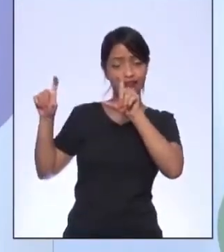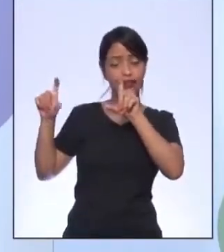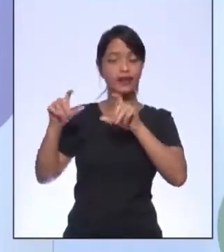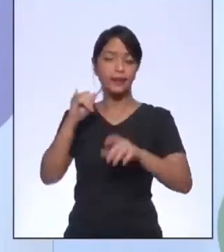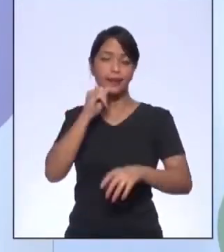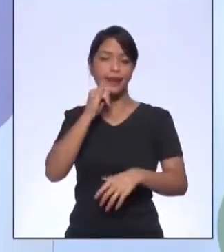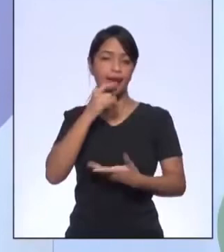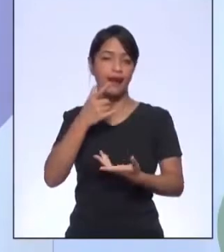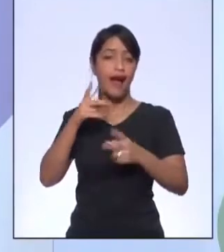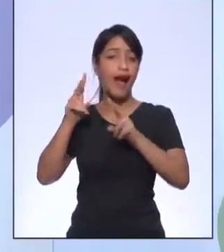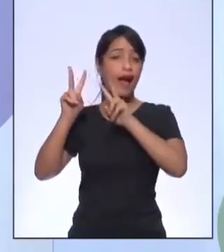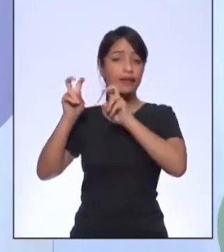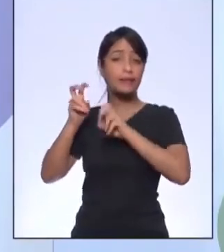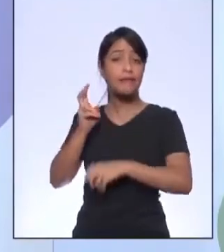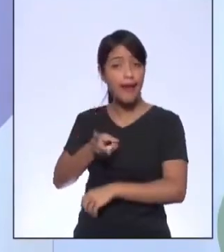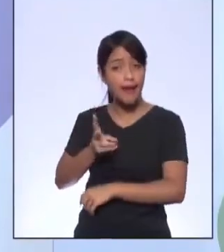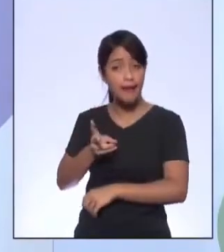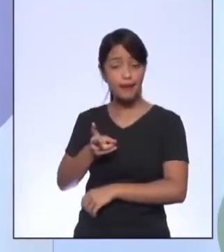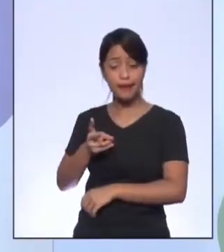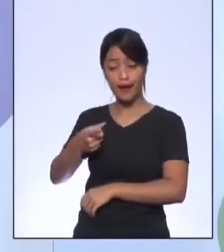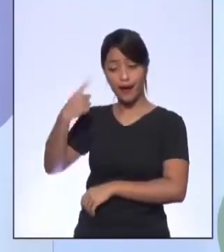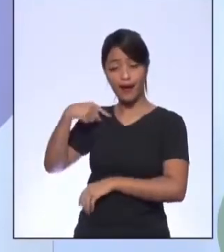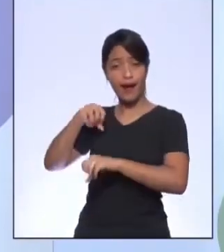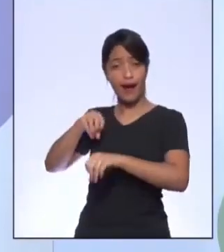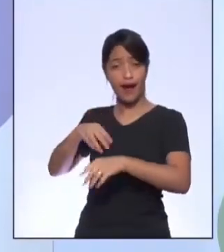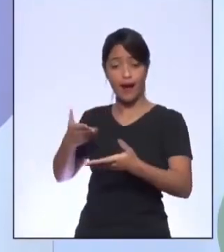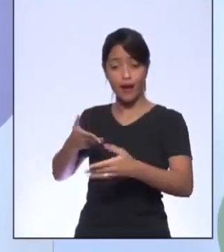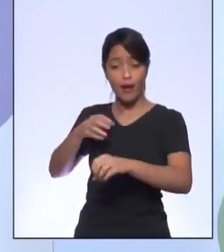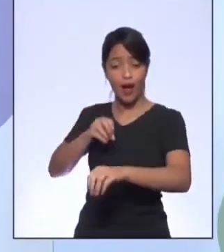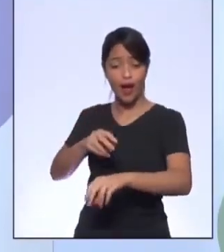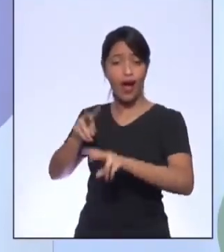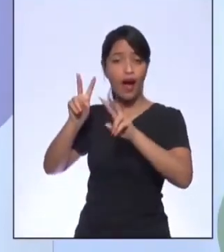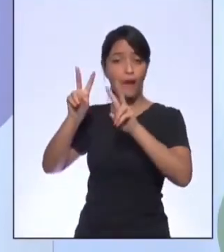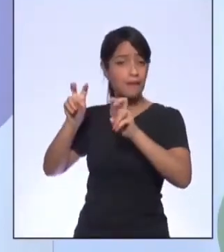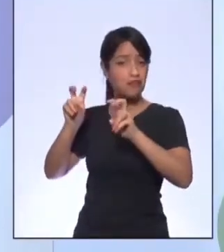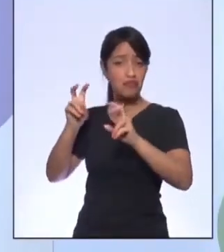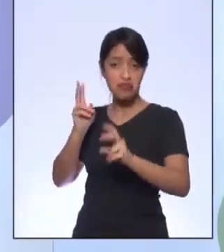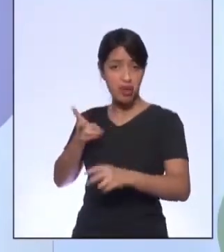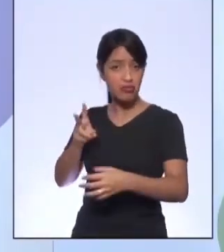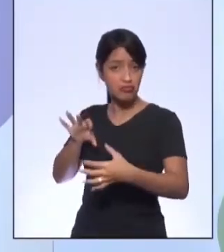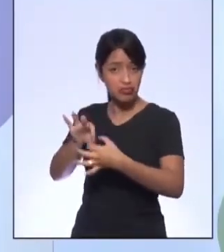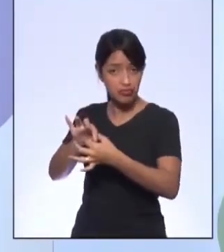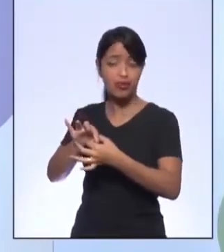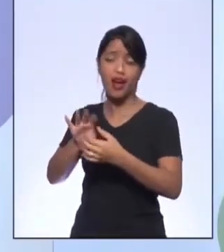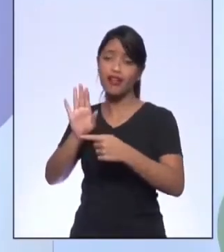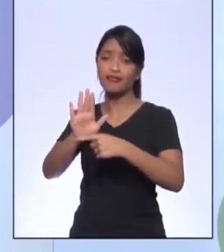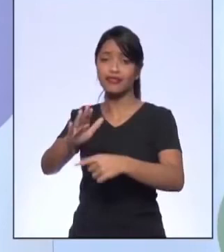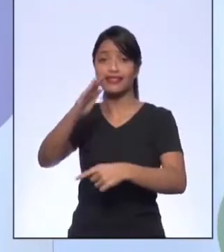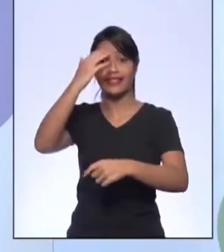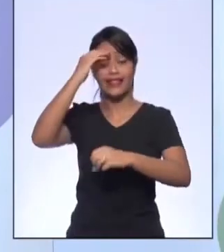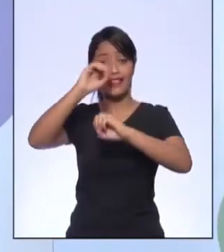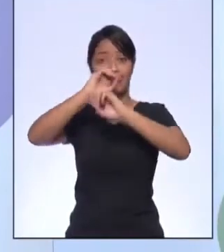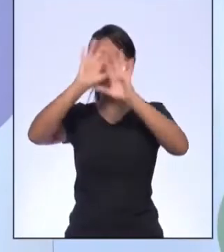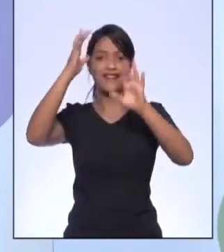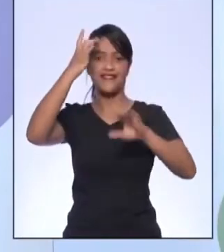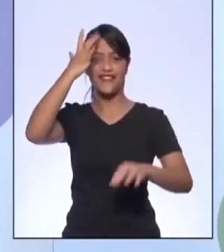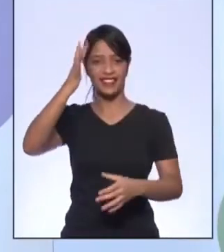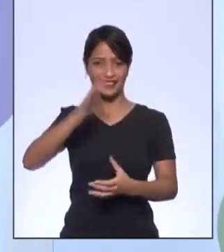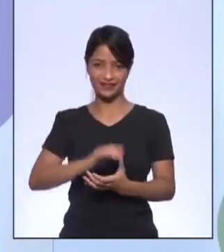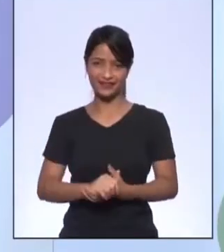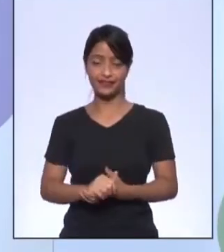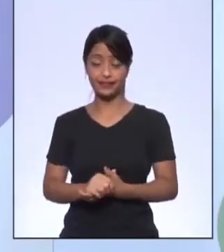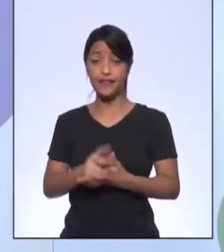assunto continua o mesmo, fica mais fácil, né? Vamos lá, então. Nós temos algumas perguntinhas para começar a